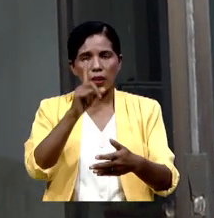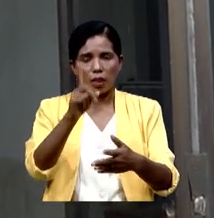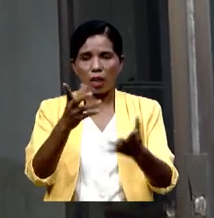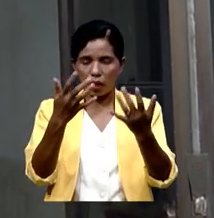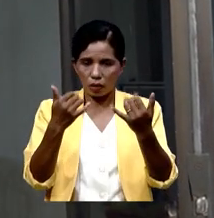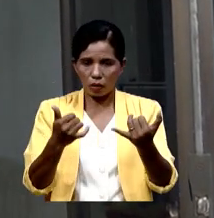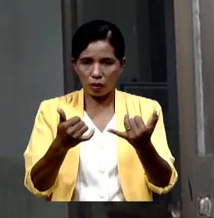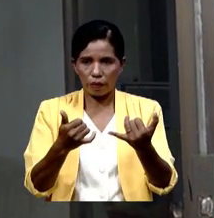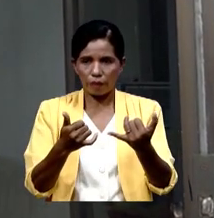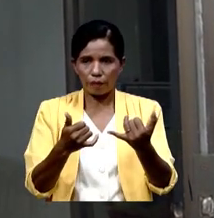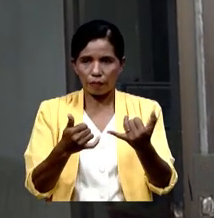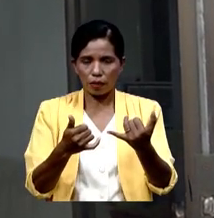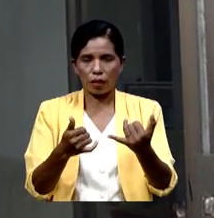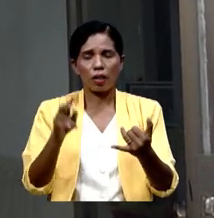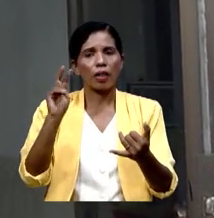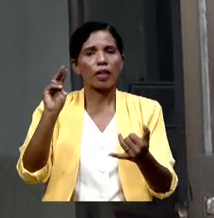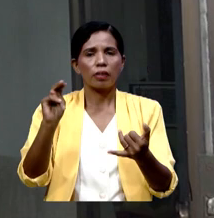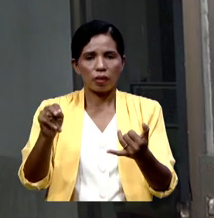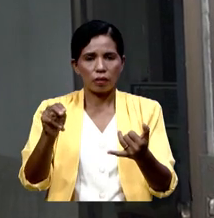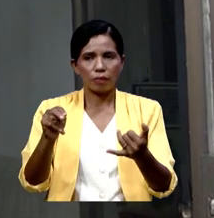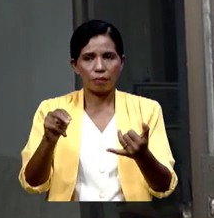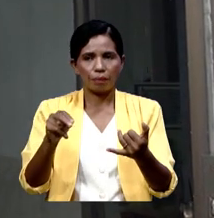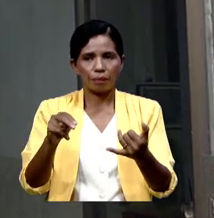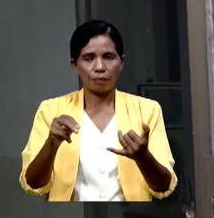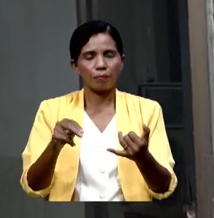ne ninia be ninia